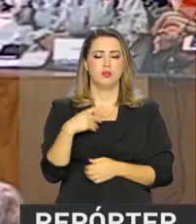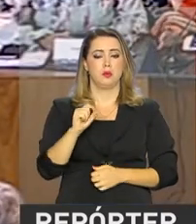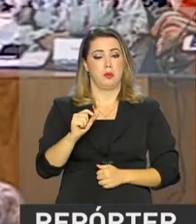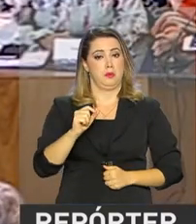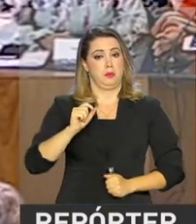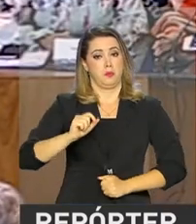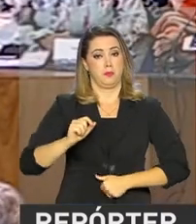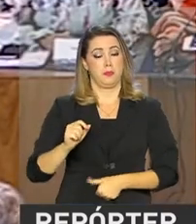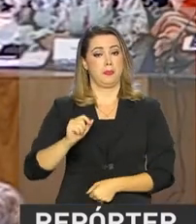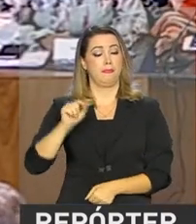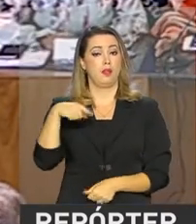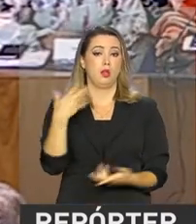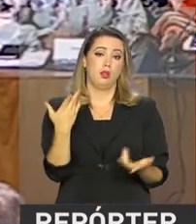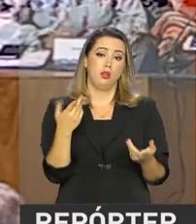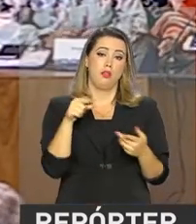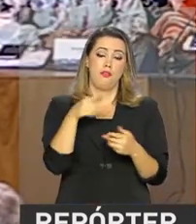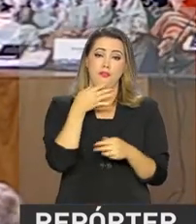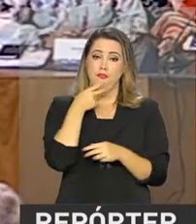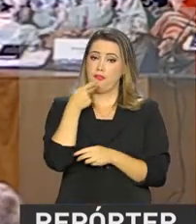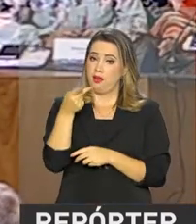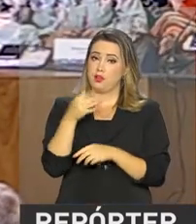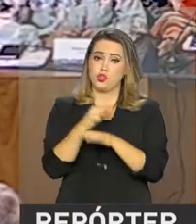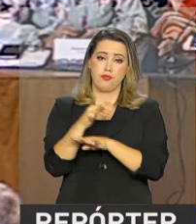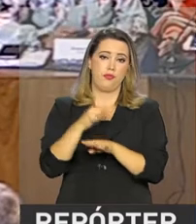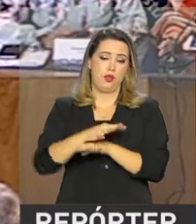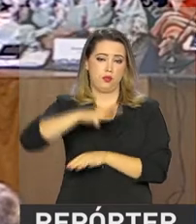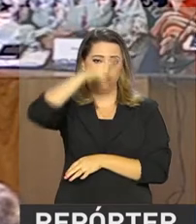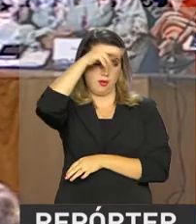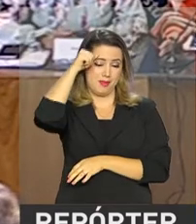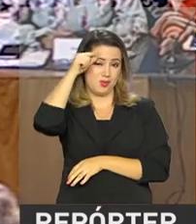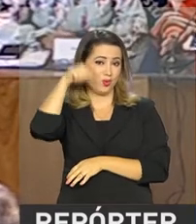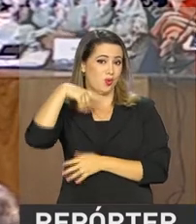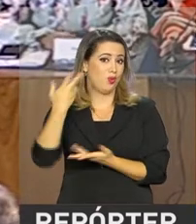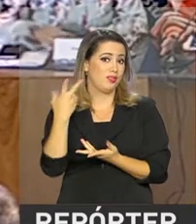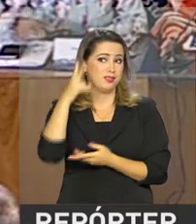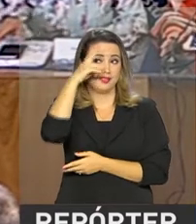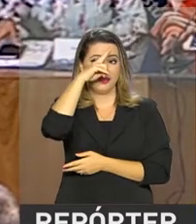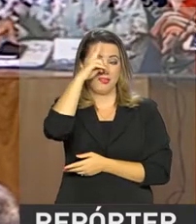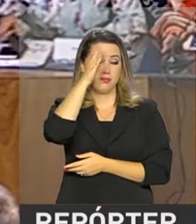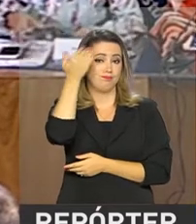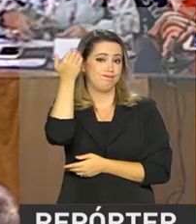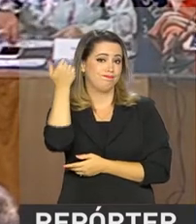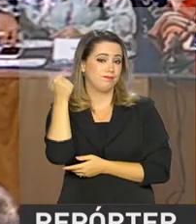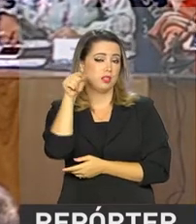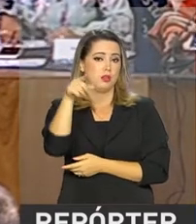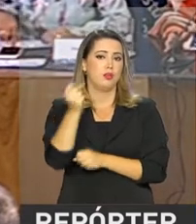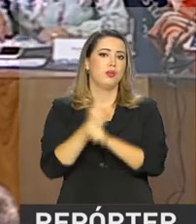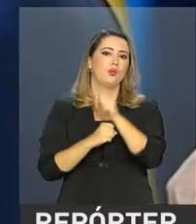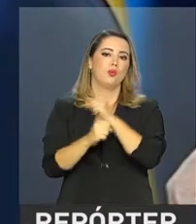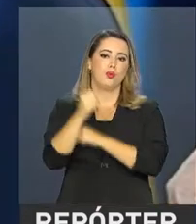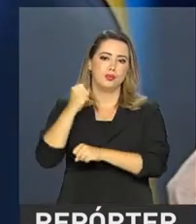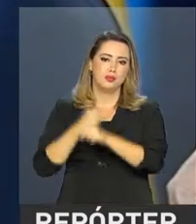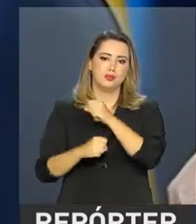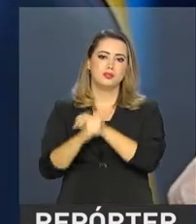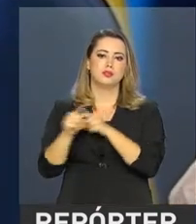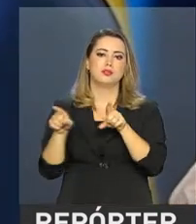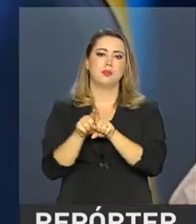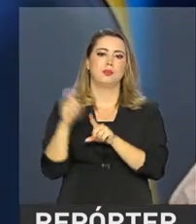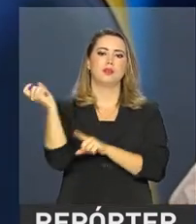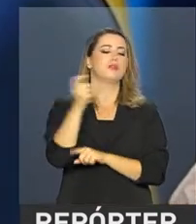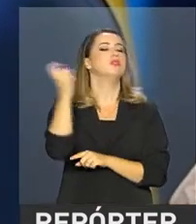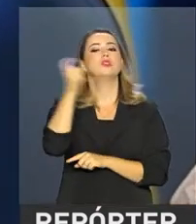abstenção no Amazonas é uma coisa histórica. Né? Se você olhar a abstenção nos anos anteriores, também é alto. Quer